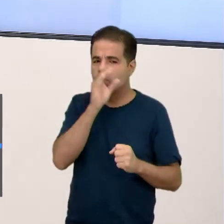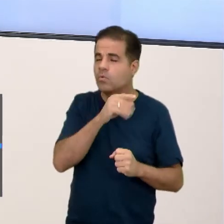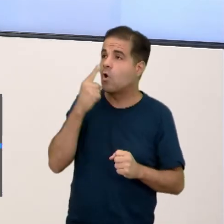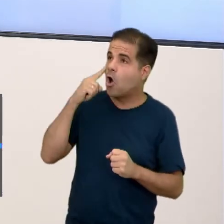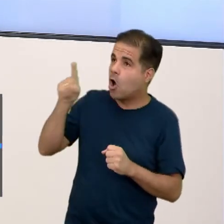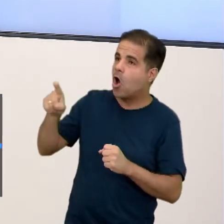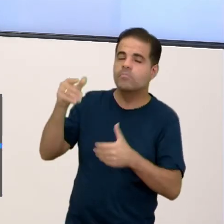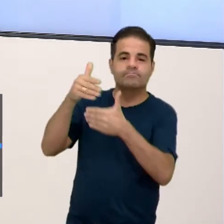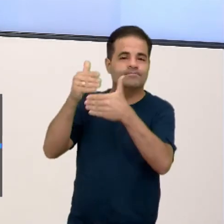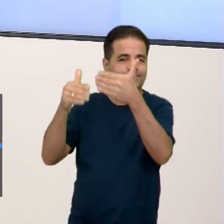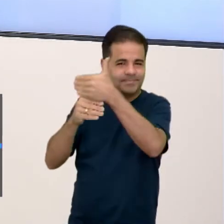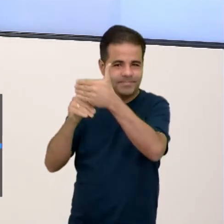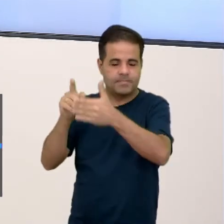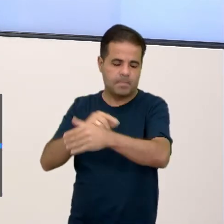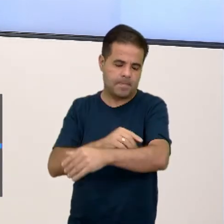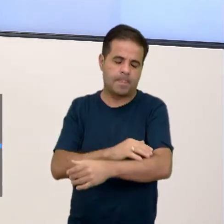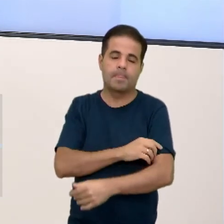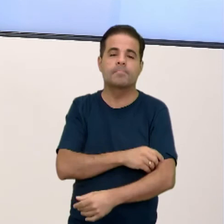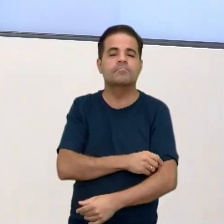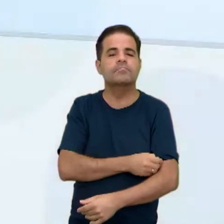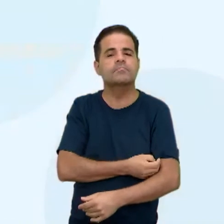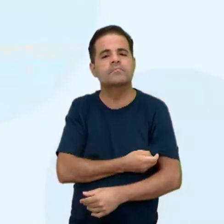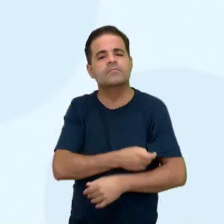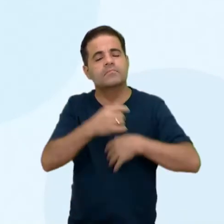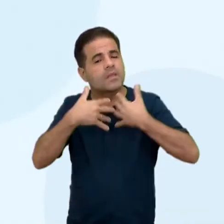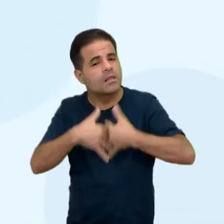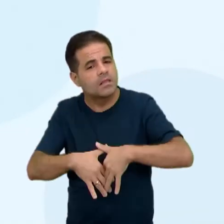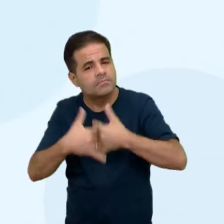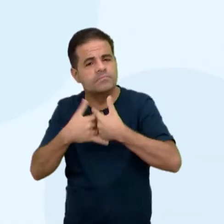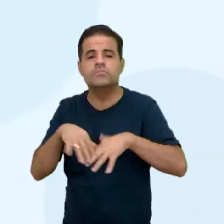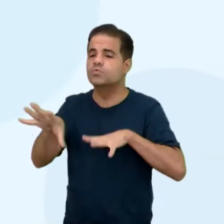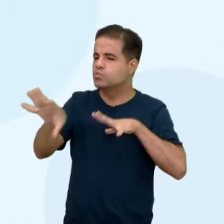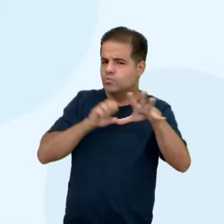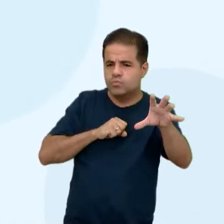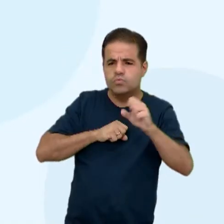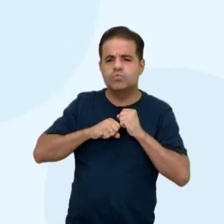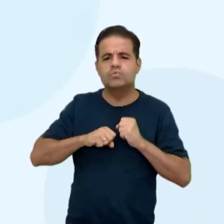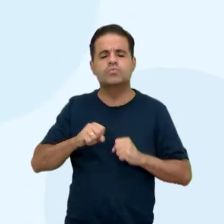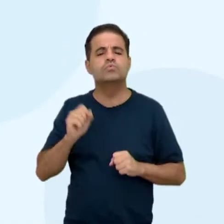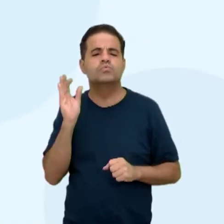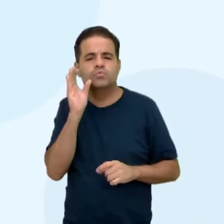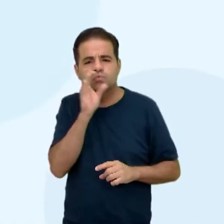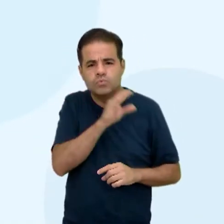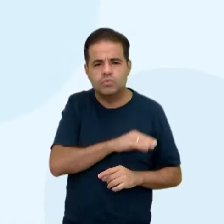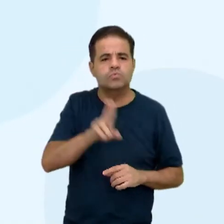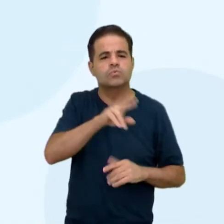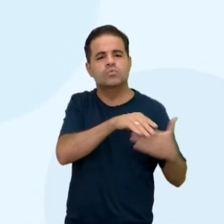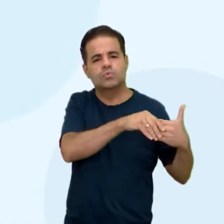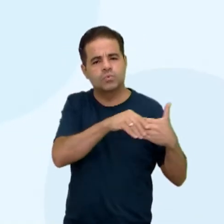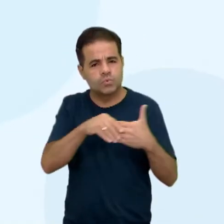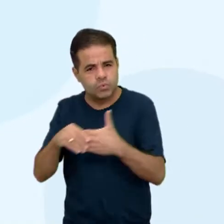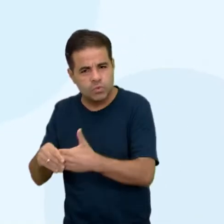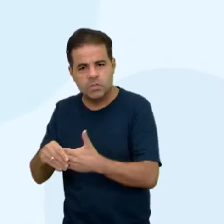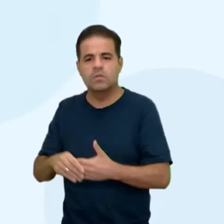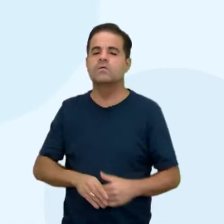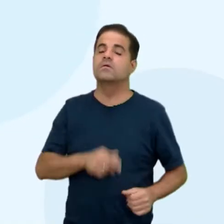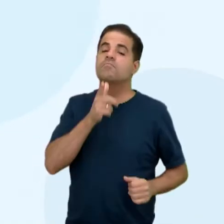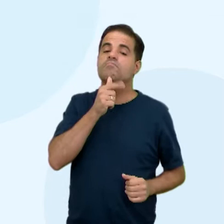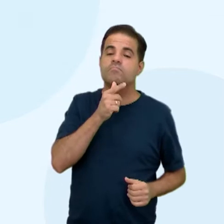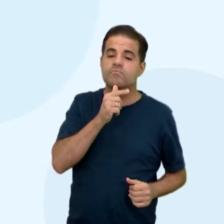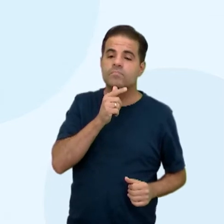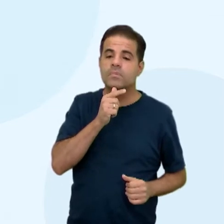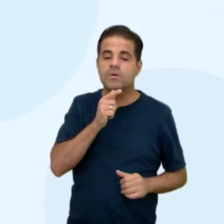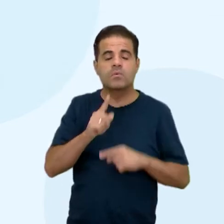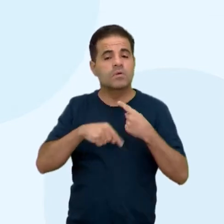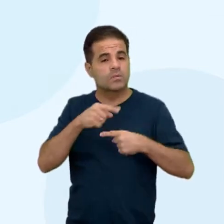nossa tela, ó. Então veja, as máquinas térmicas absorvem o calor de uma fonte quente por meio de um condutor, neste caso é a água, né?